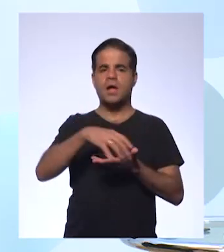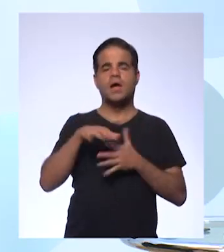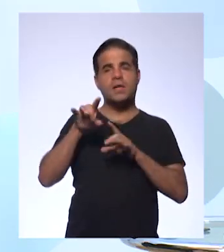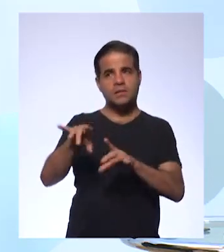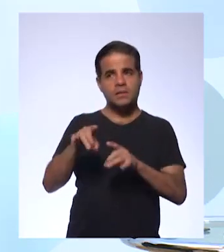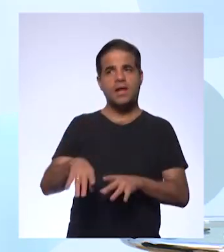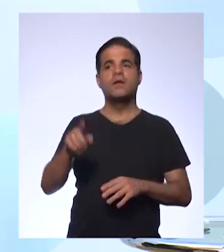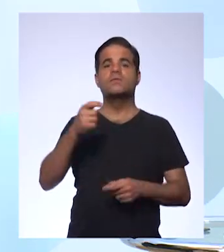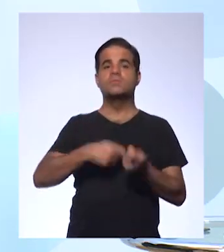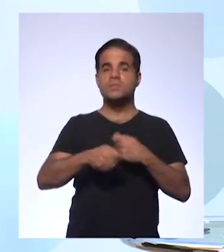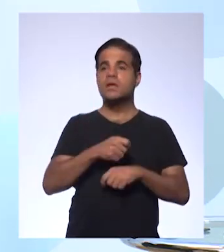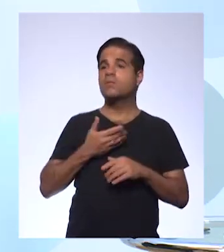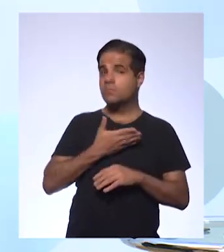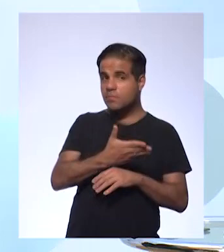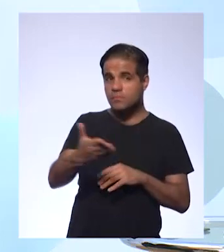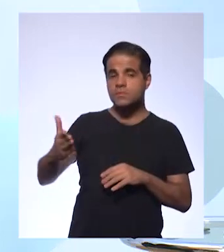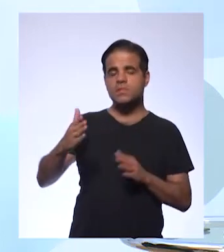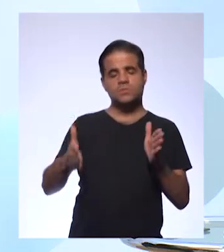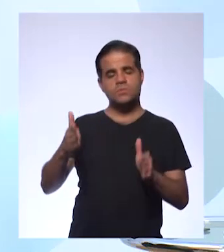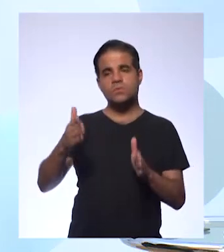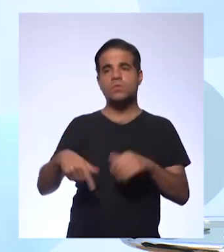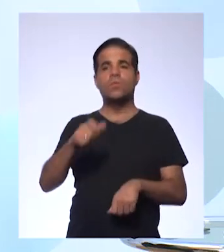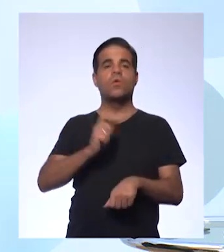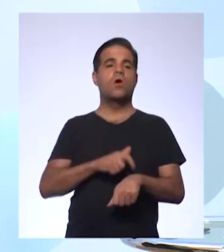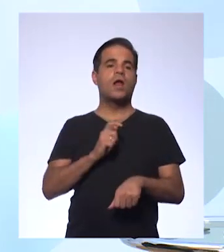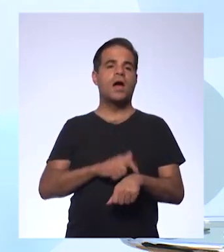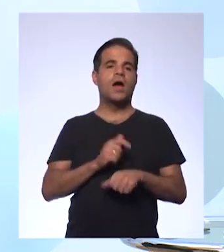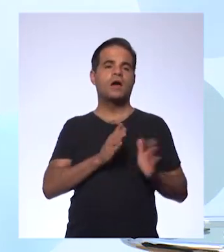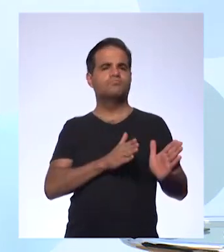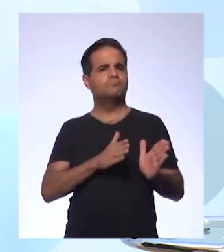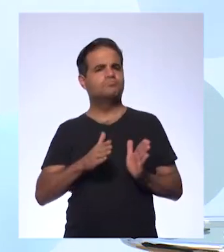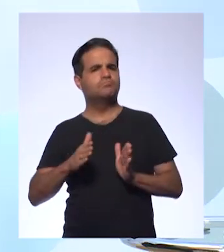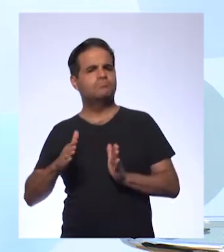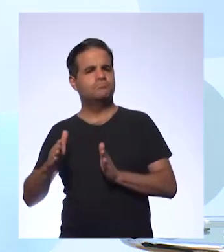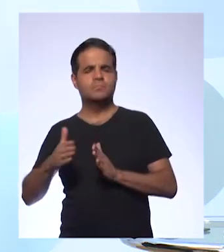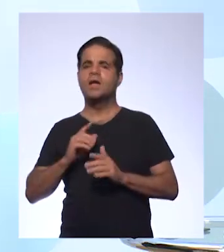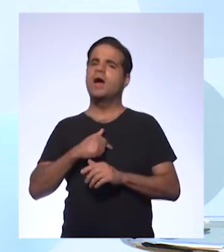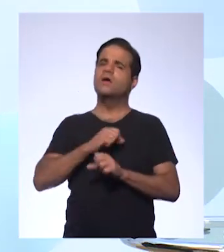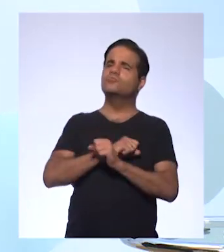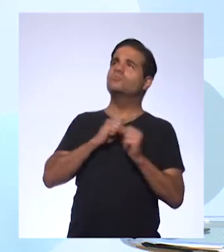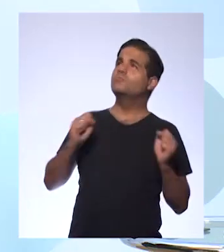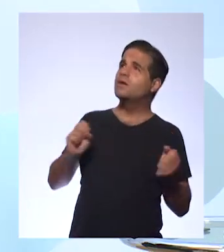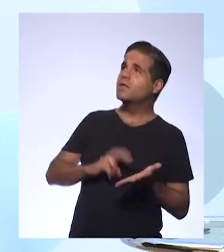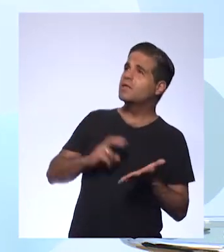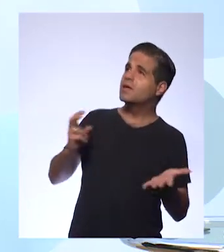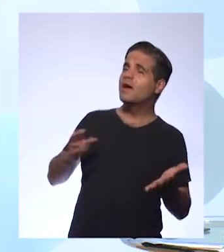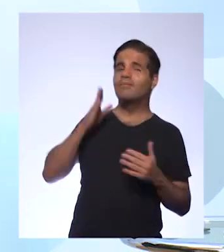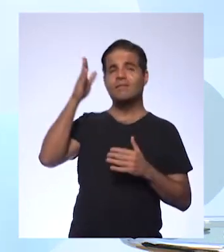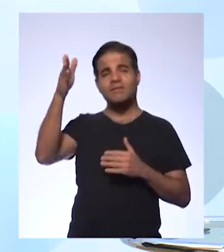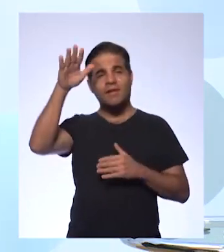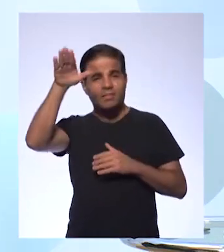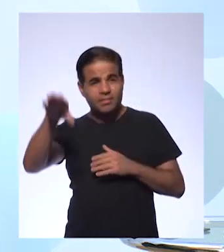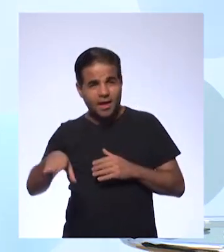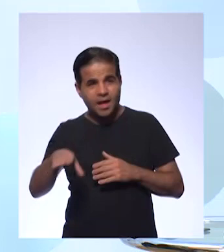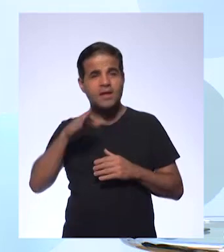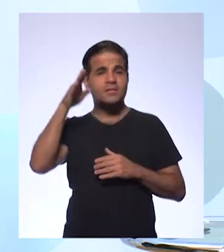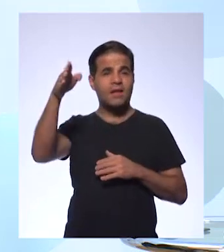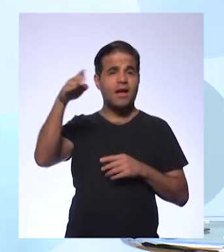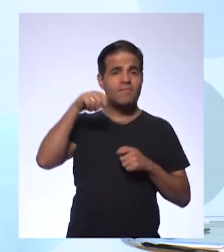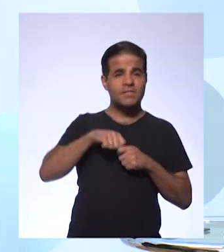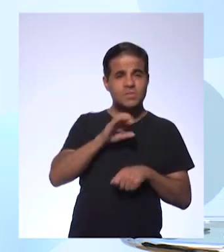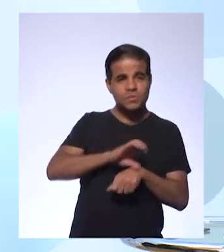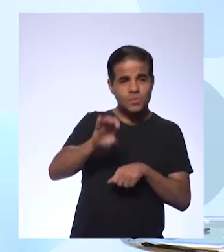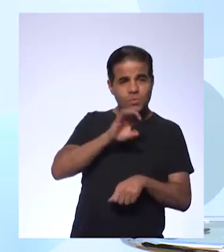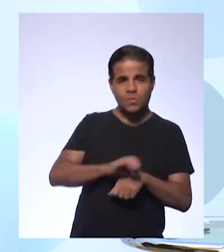vai ser ministrada para vocês durante o horário de aula, né? Então, estudo de manhã, eu vou ter que ir à tarde fazer